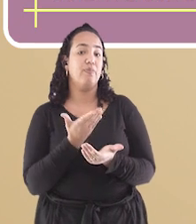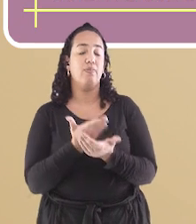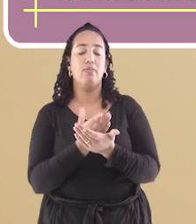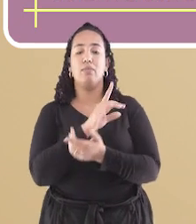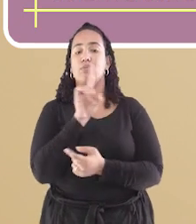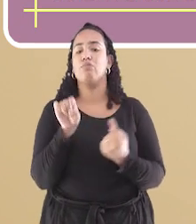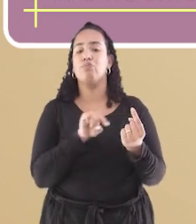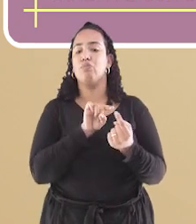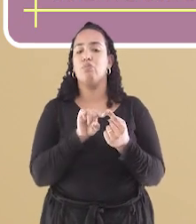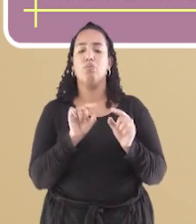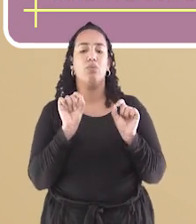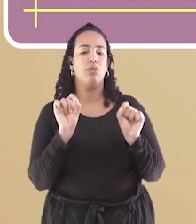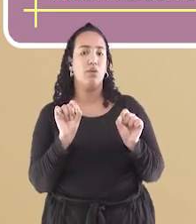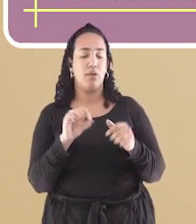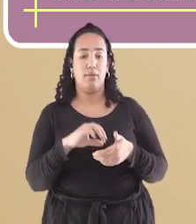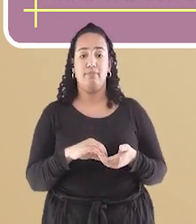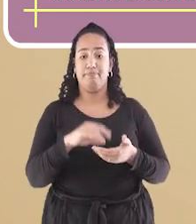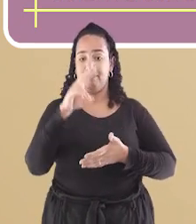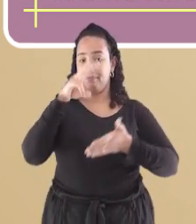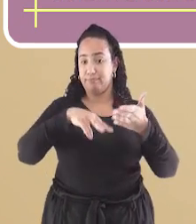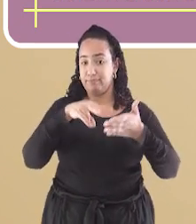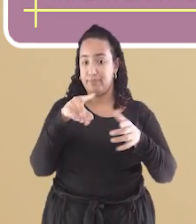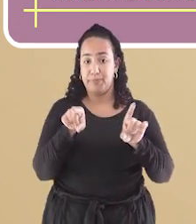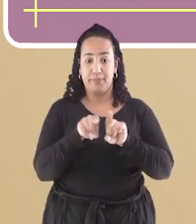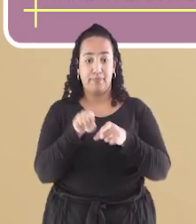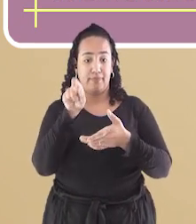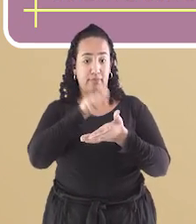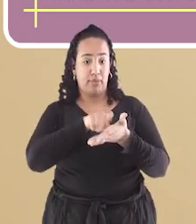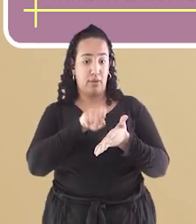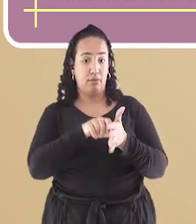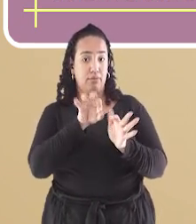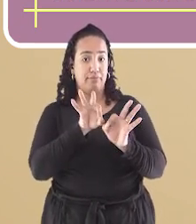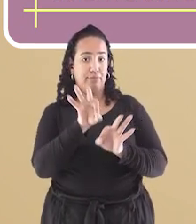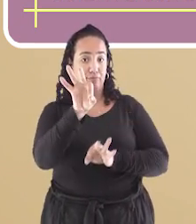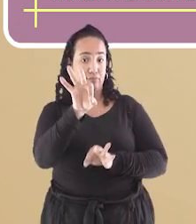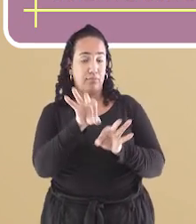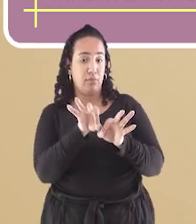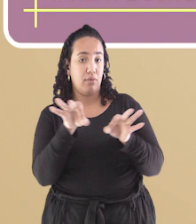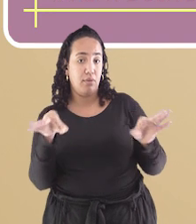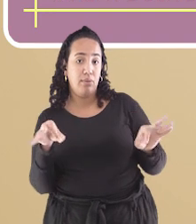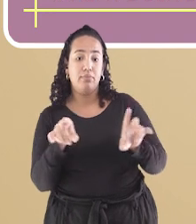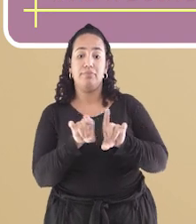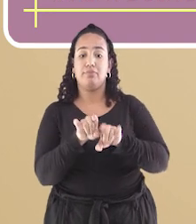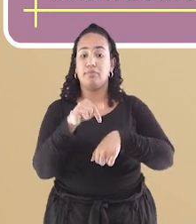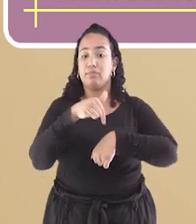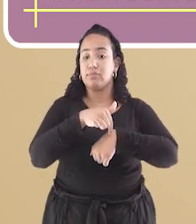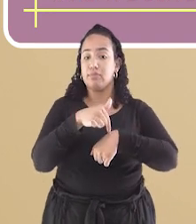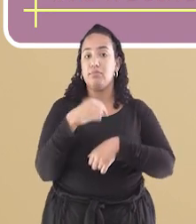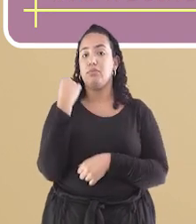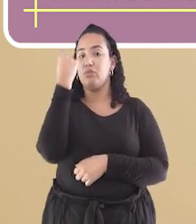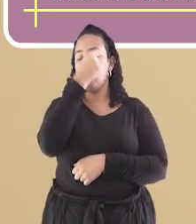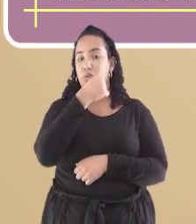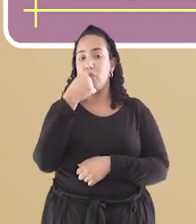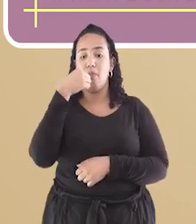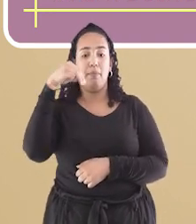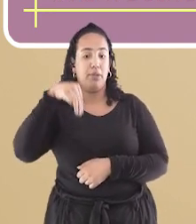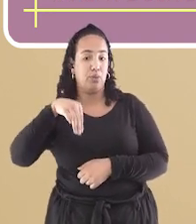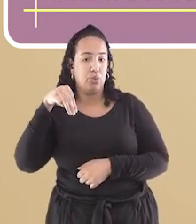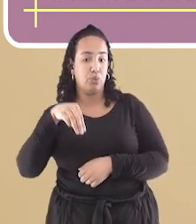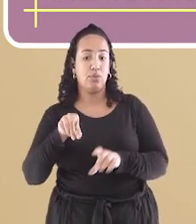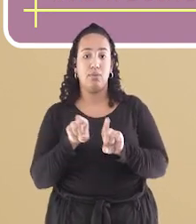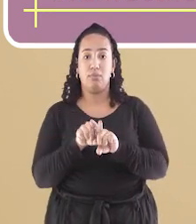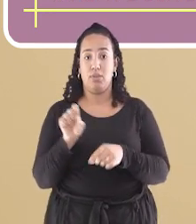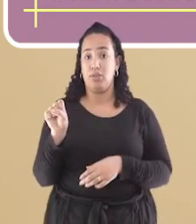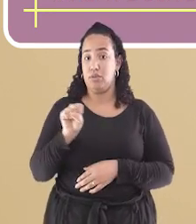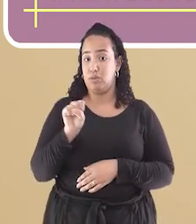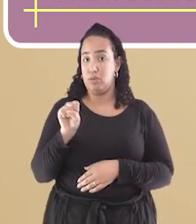objetivo específico ler e registrar medidas e intervalos de tempo, em horas, minutos, em segundos,